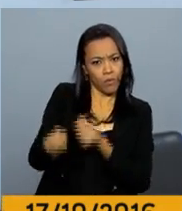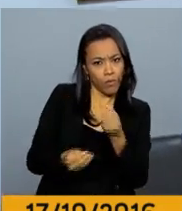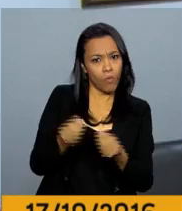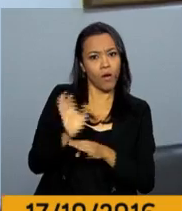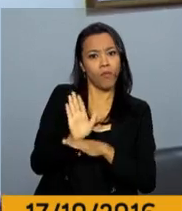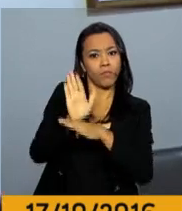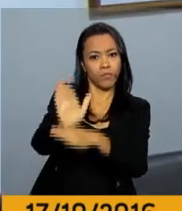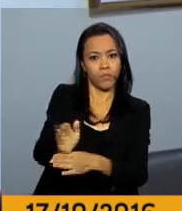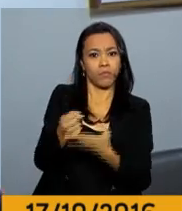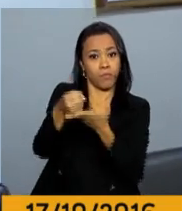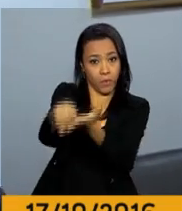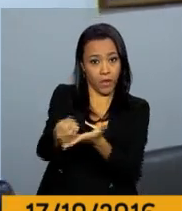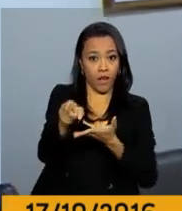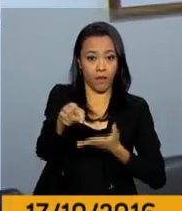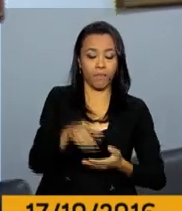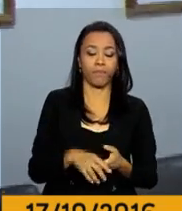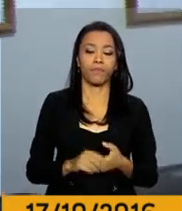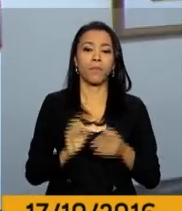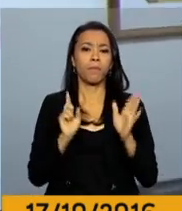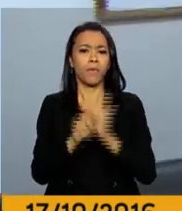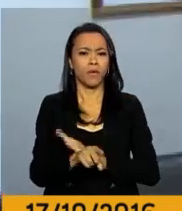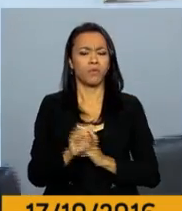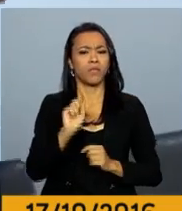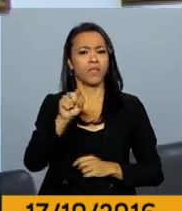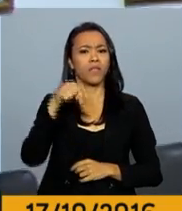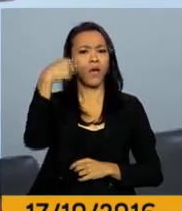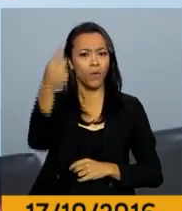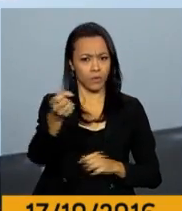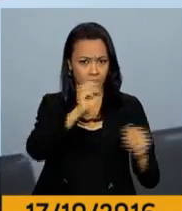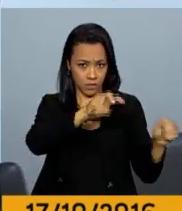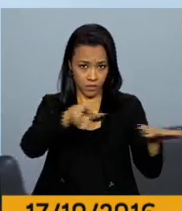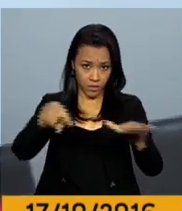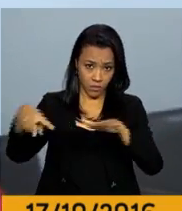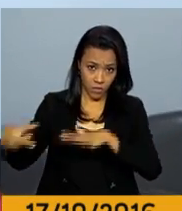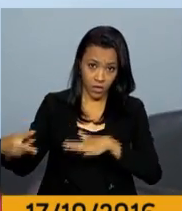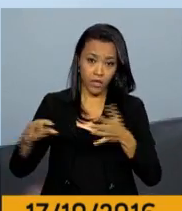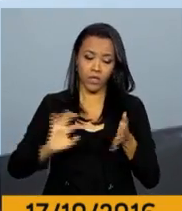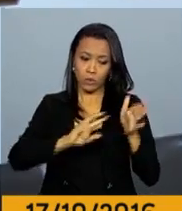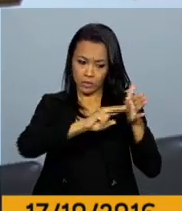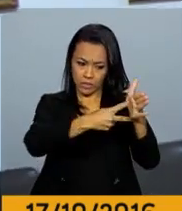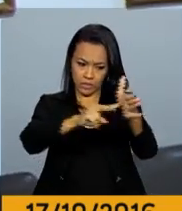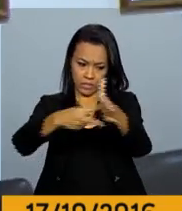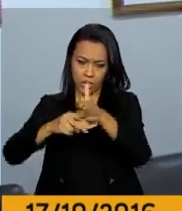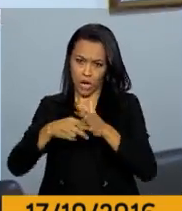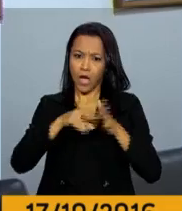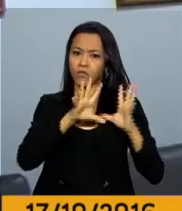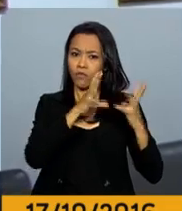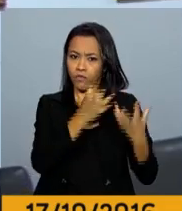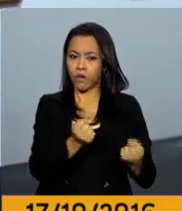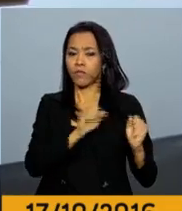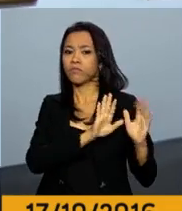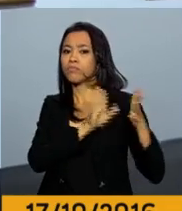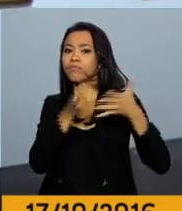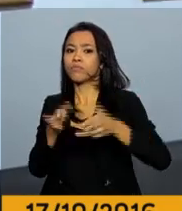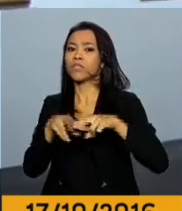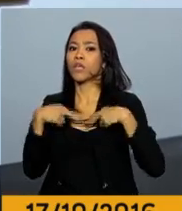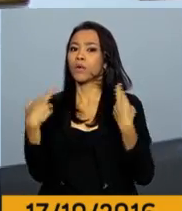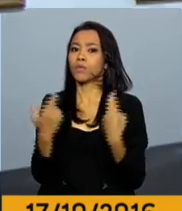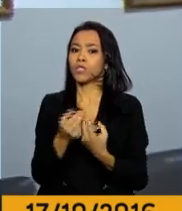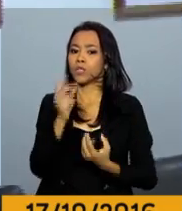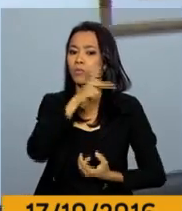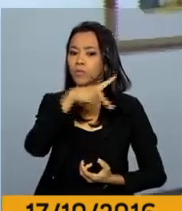Brasil tenha que dar. Ministro, na semana que vem o senhor, a Central Sindicais deve se reunir com o presidente Temer para discutir a reforma da Previdência. Vamos falar primeiro